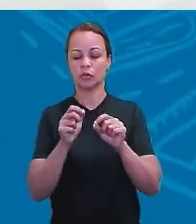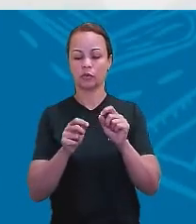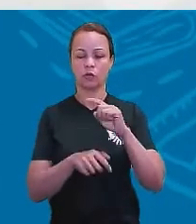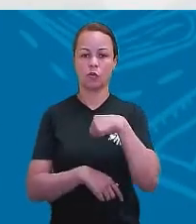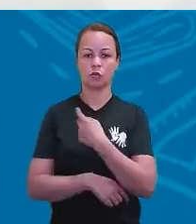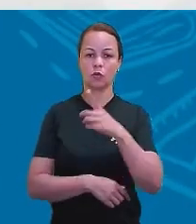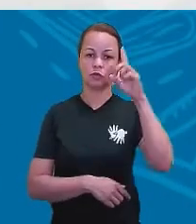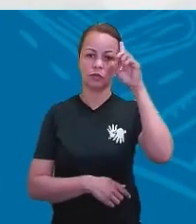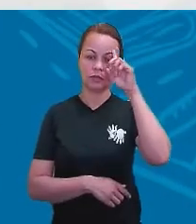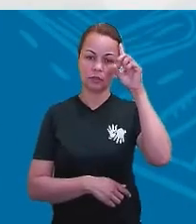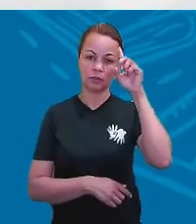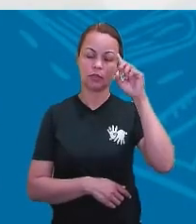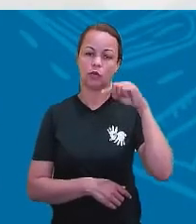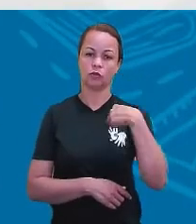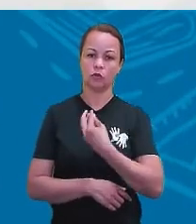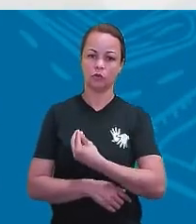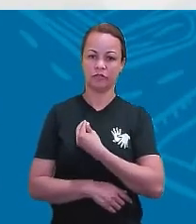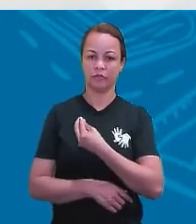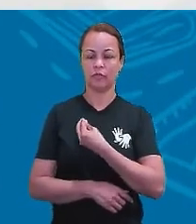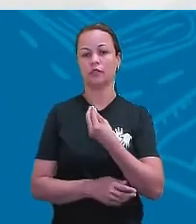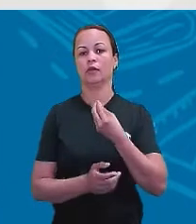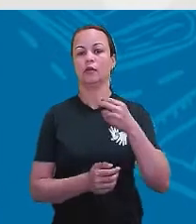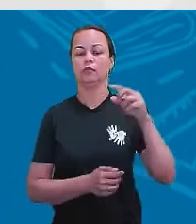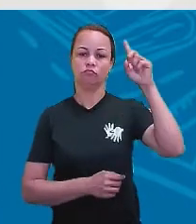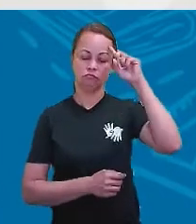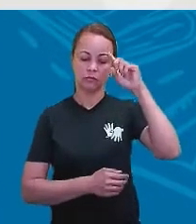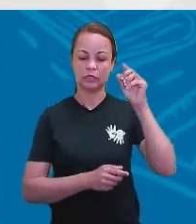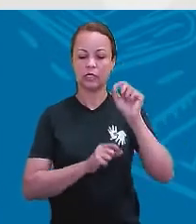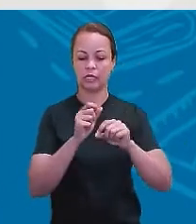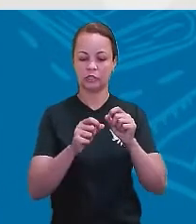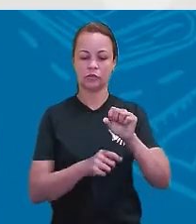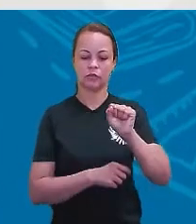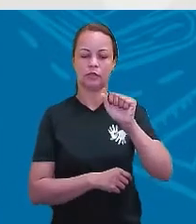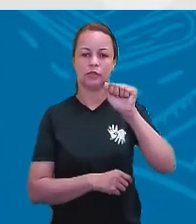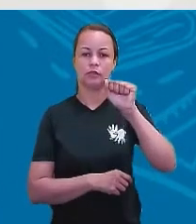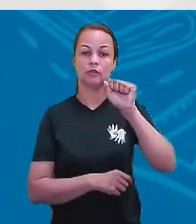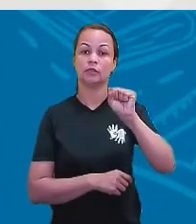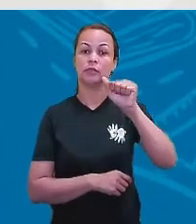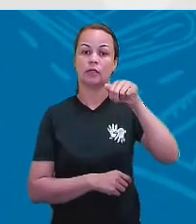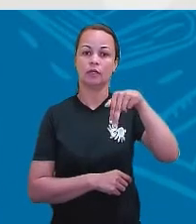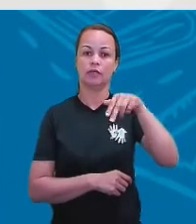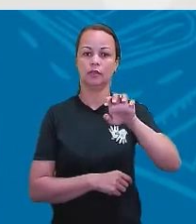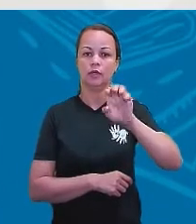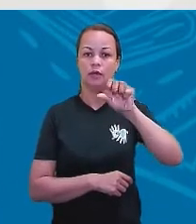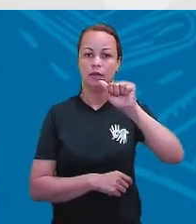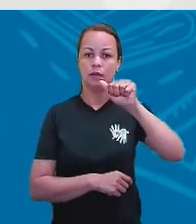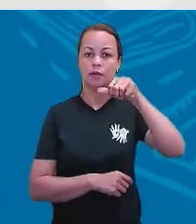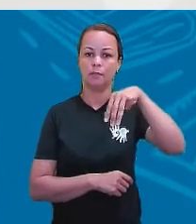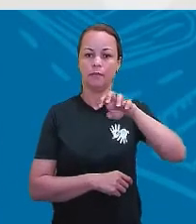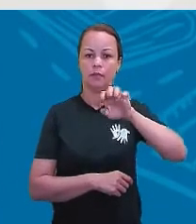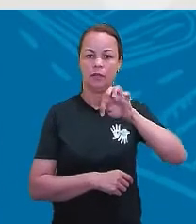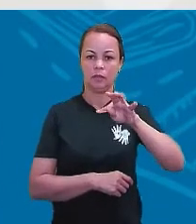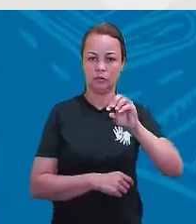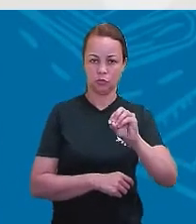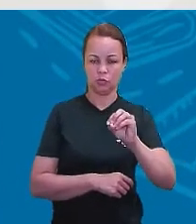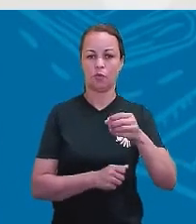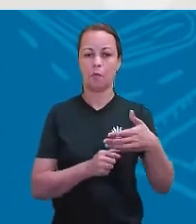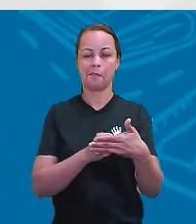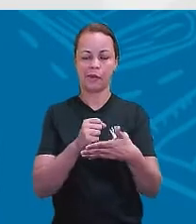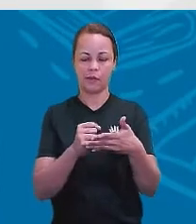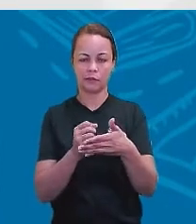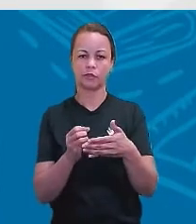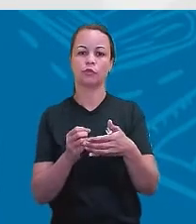nossa vida cotidiana, tá certo? Que é a questão do saneamento básico e do meio ambiente. Tá certo? A gente vai ver que existe uma